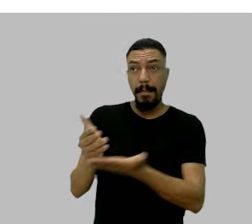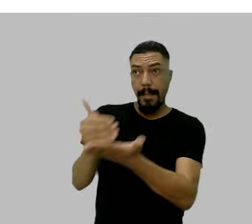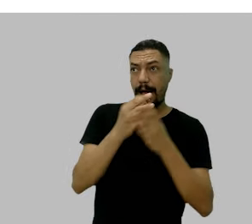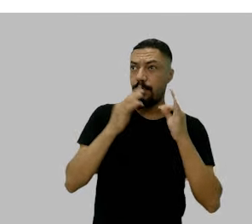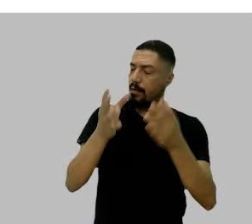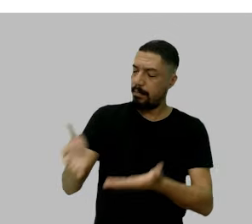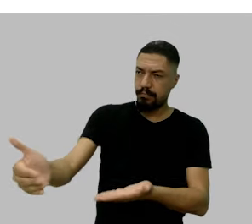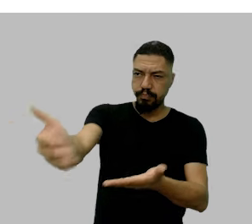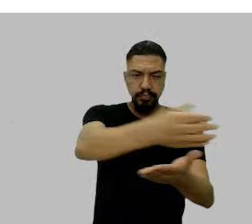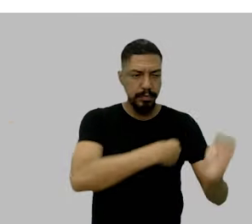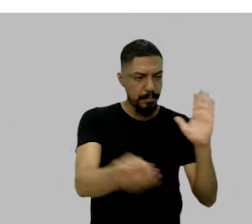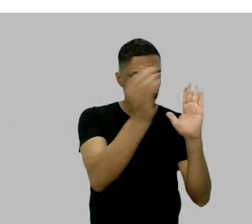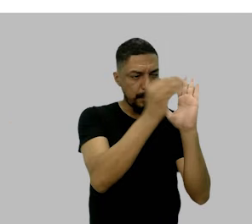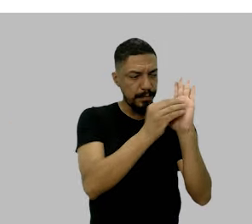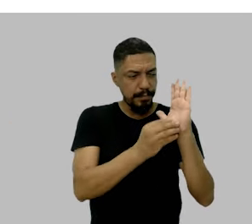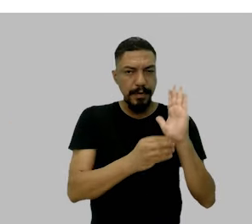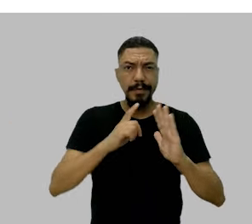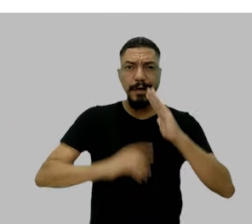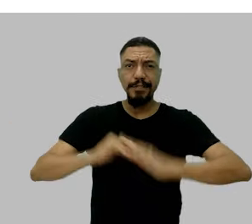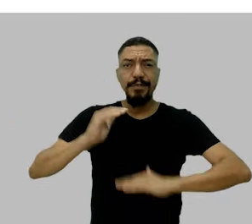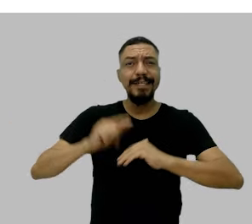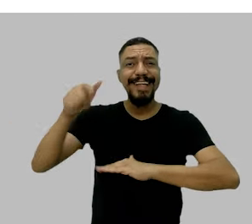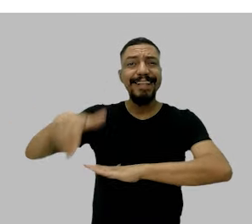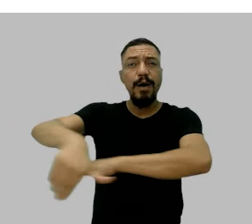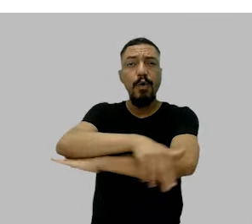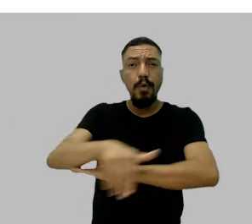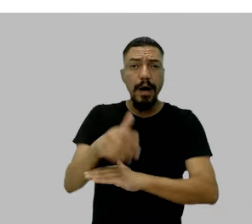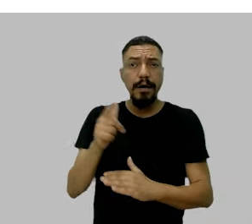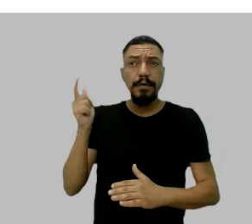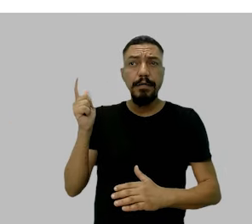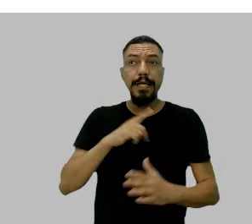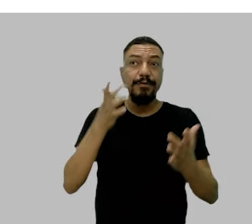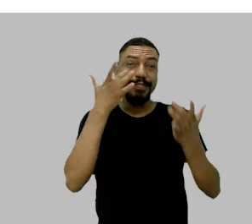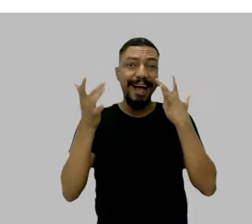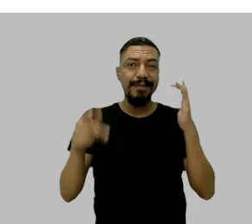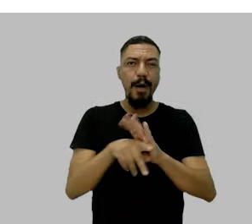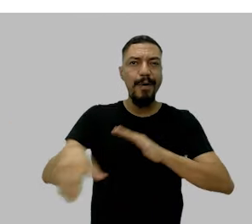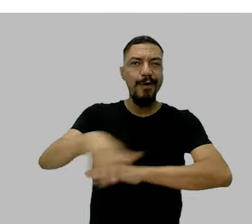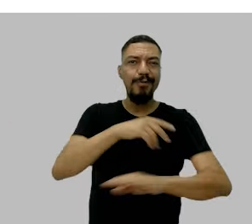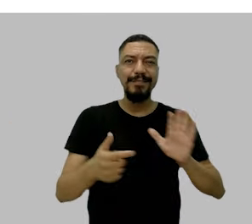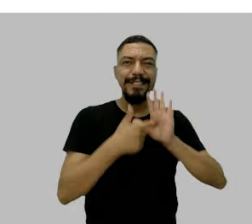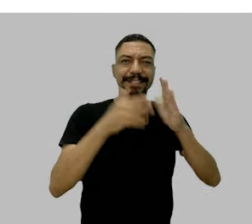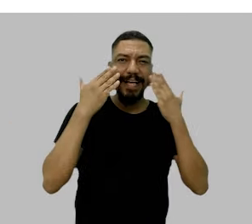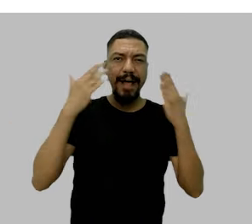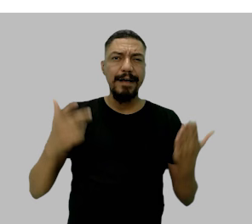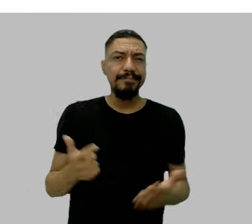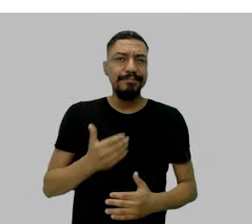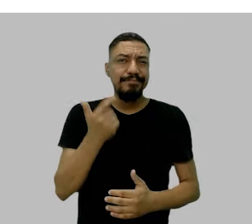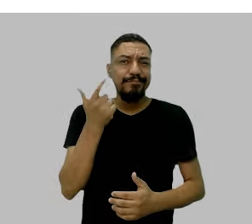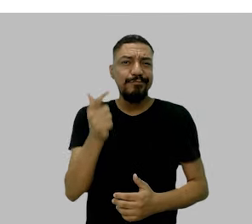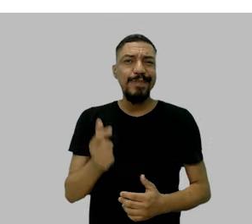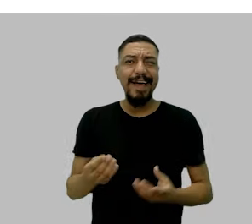tudo. Às vezes uma atividade que aconteceu na rua, eu tenho um teatro de rua, por exemplo. Às vezes eu não vou ter